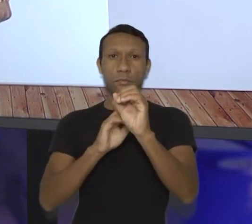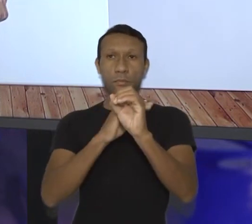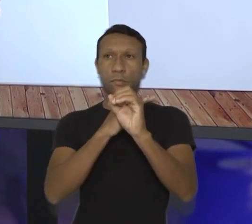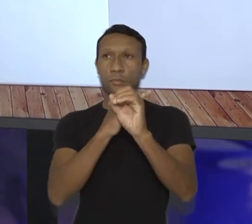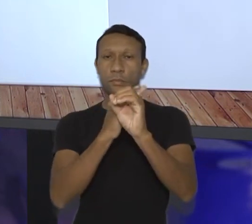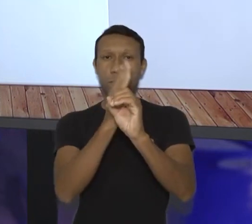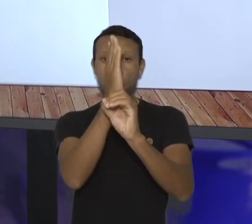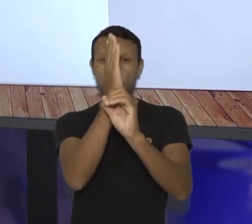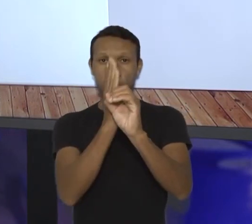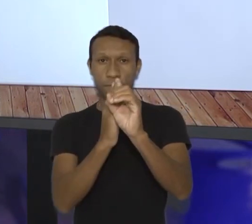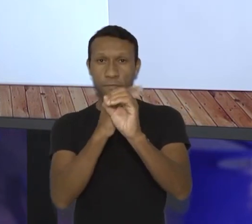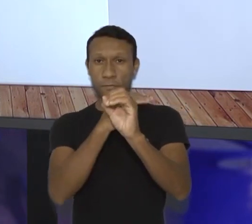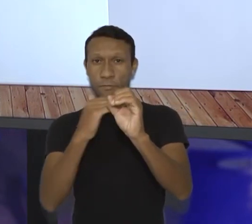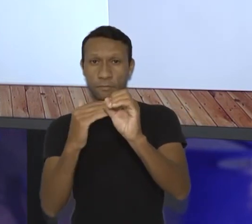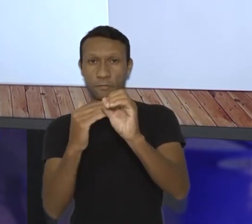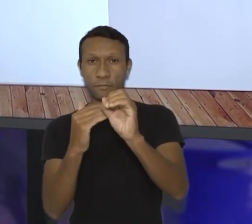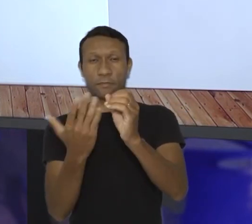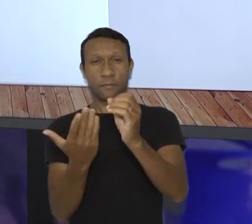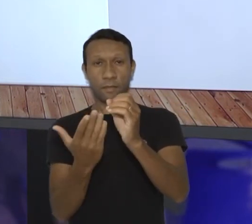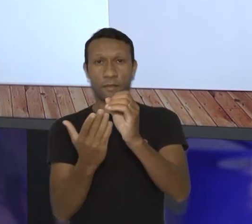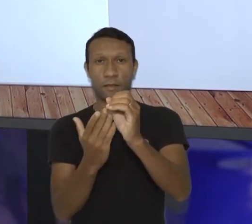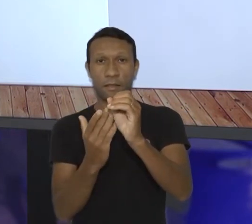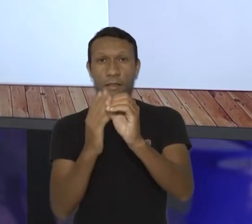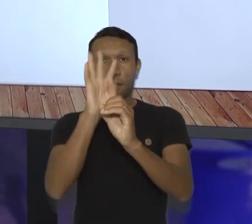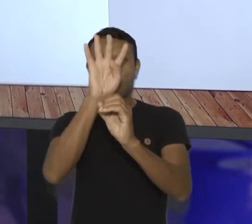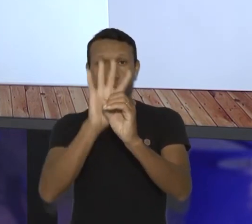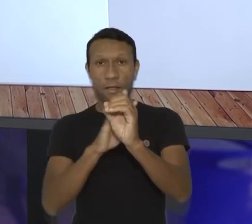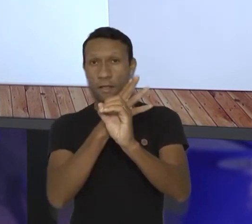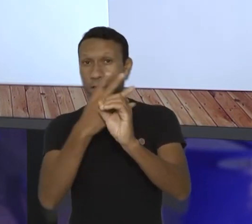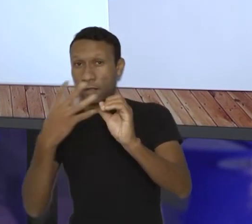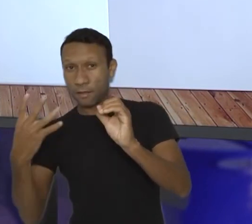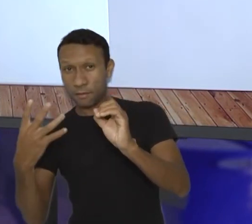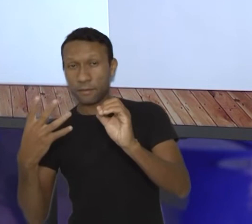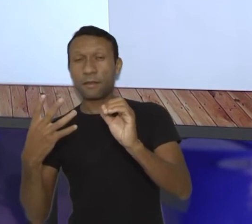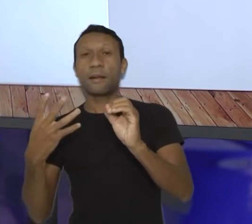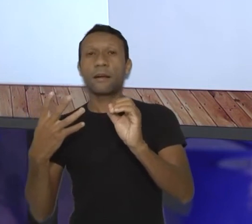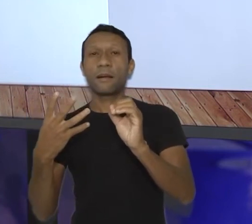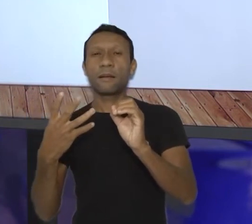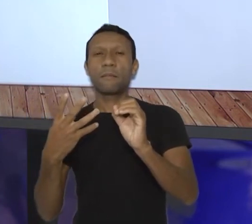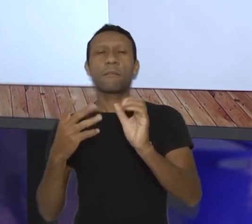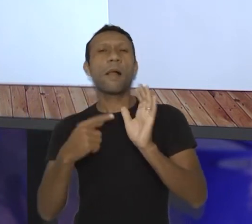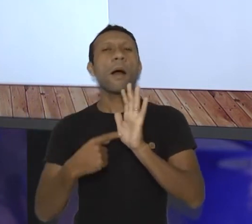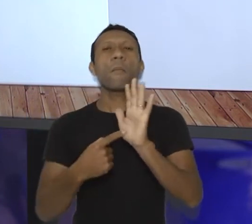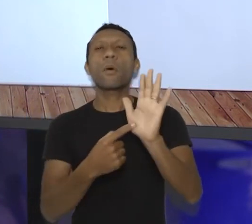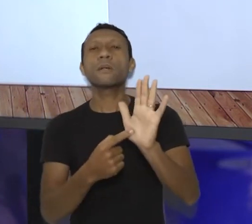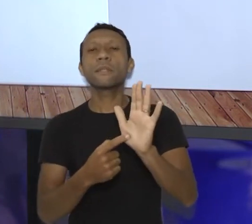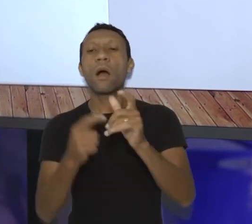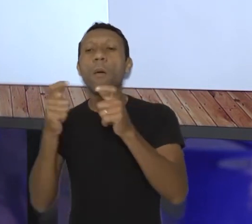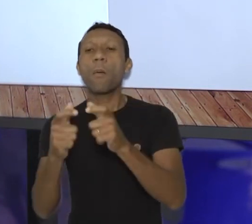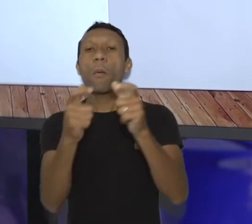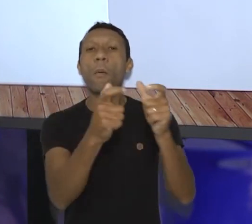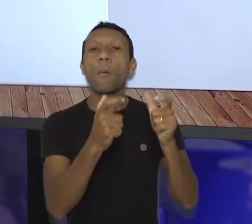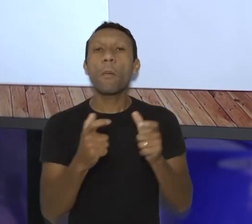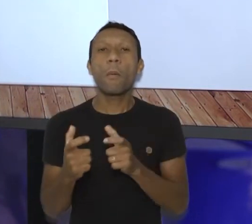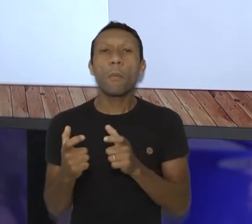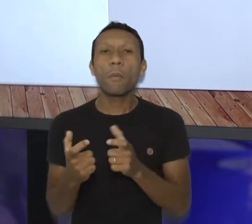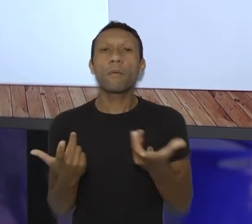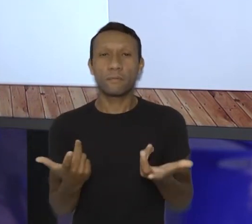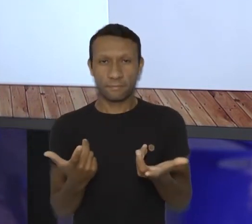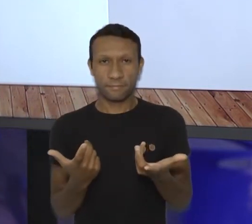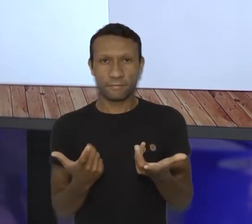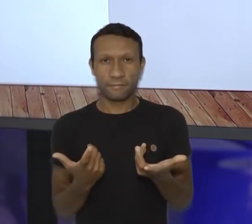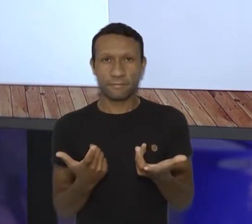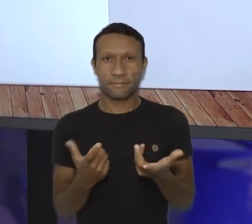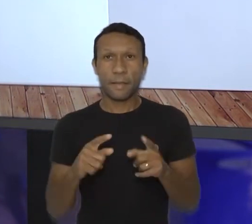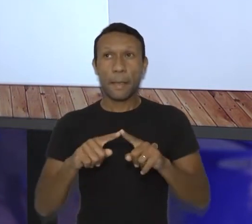horizontal dos números inteiros para representar a localização de pontos na reta numérica.